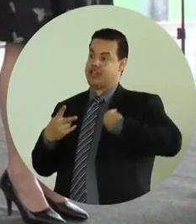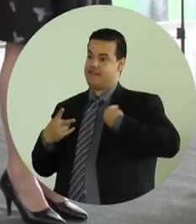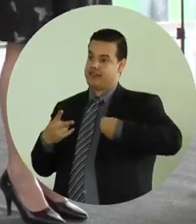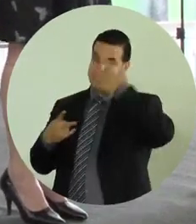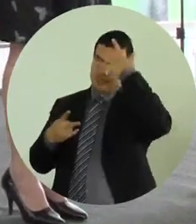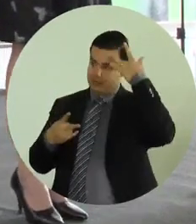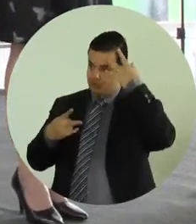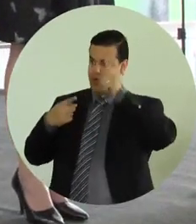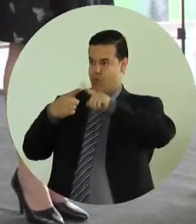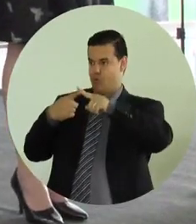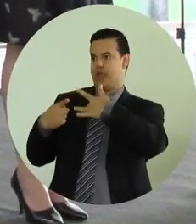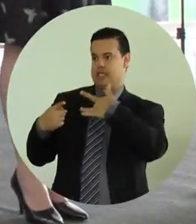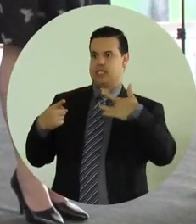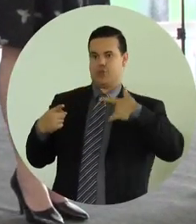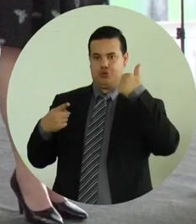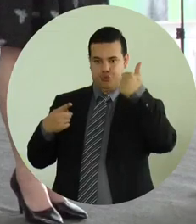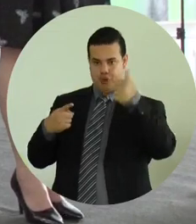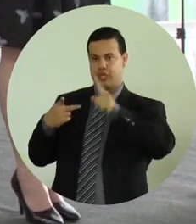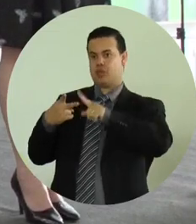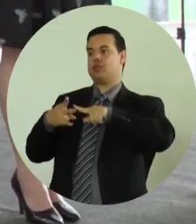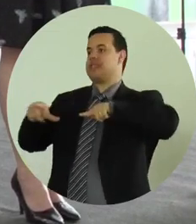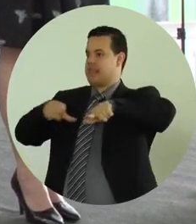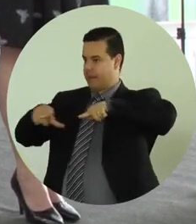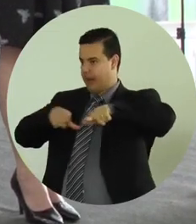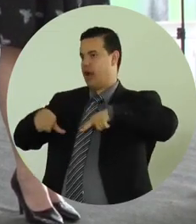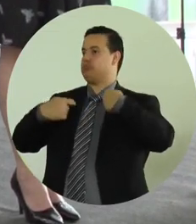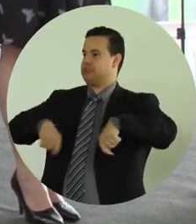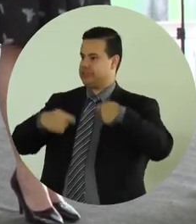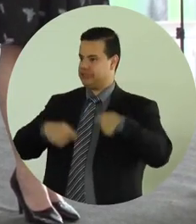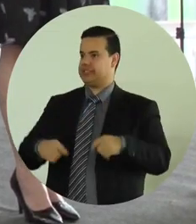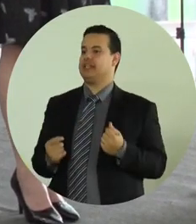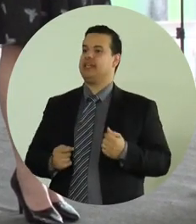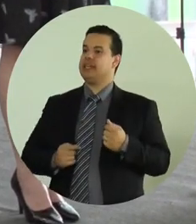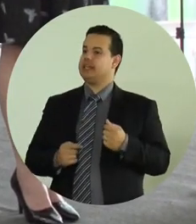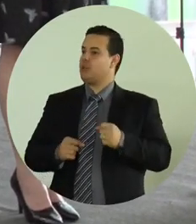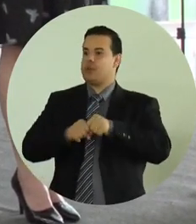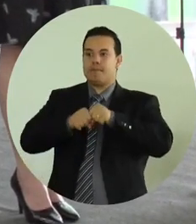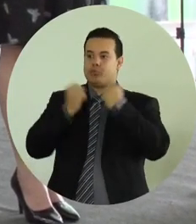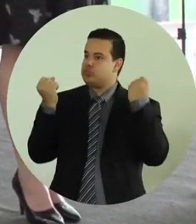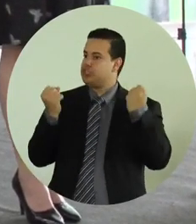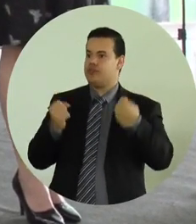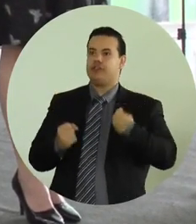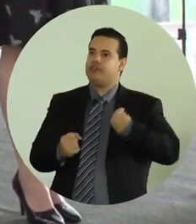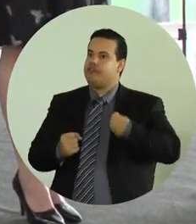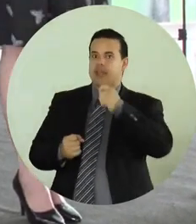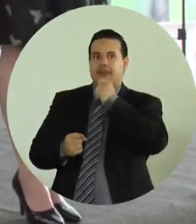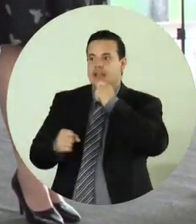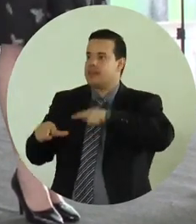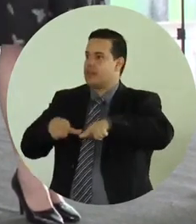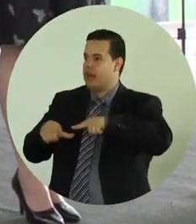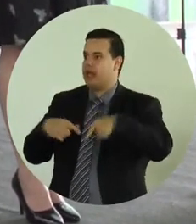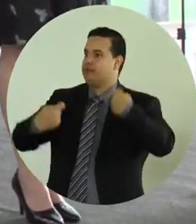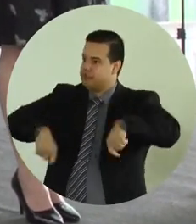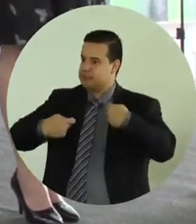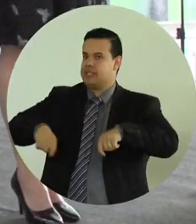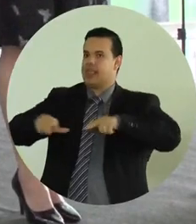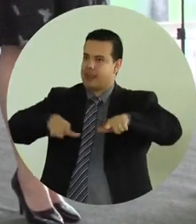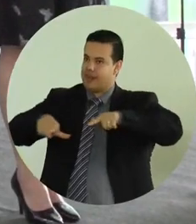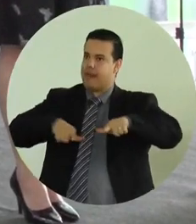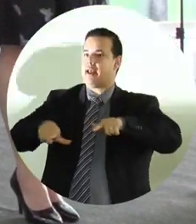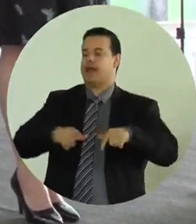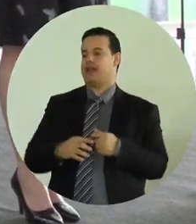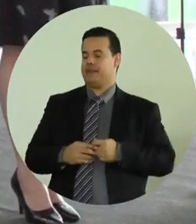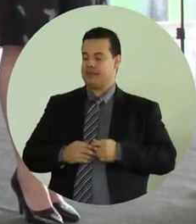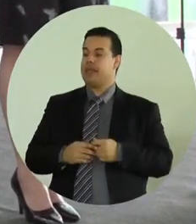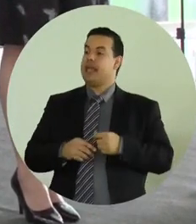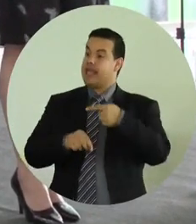e trabalho. Impossível viver sem essas duas coisas, do meu ponto de vista. E esse prêmio tem